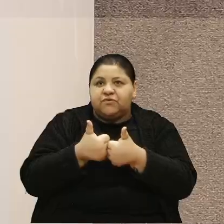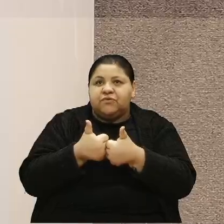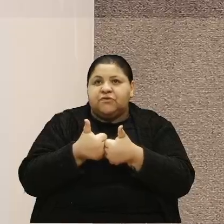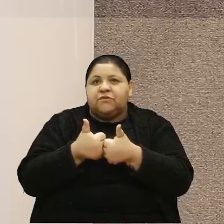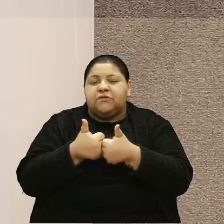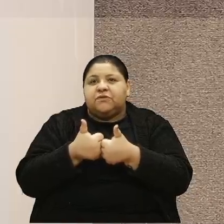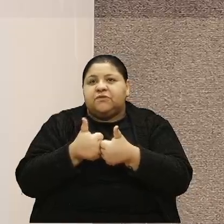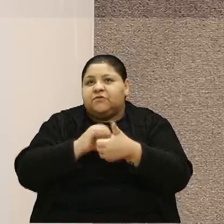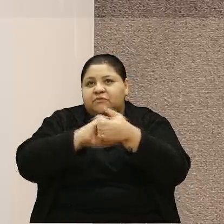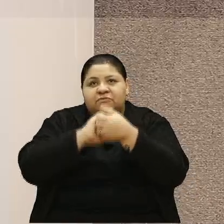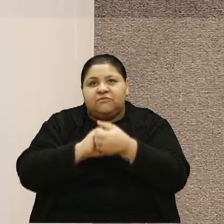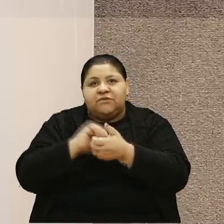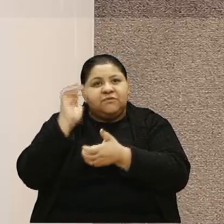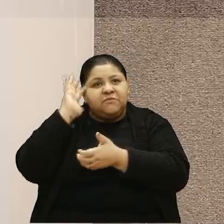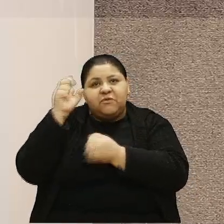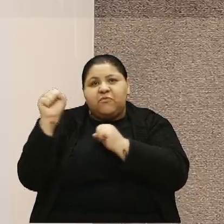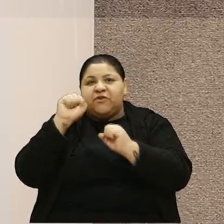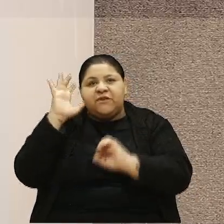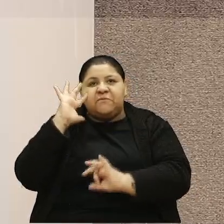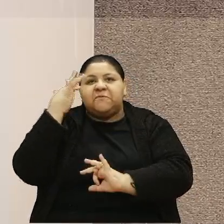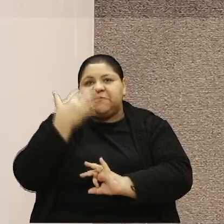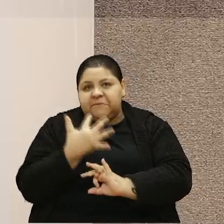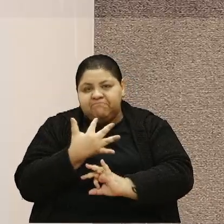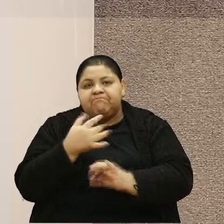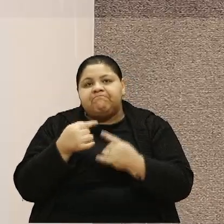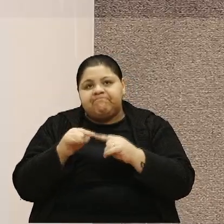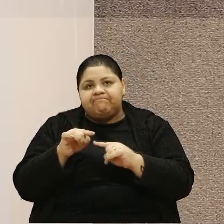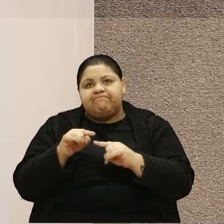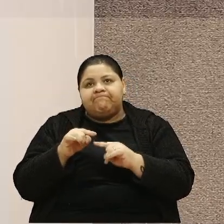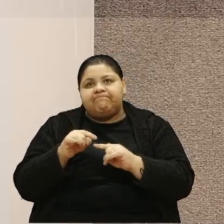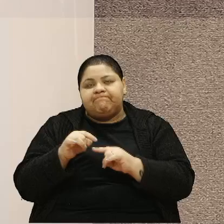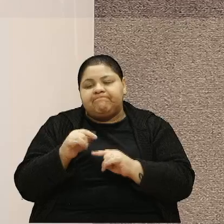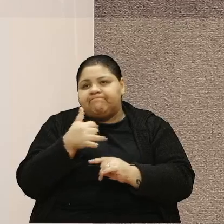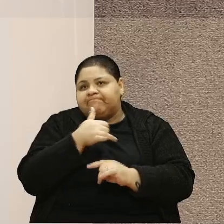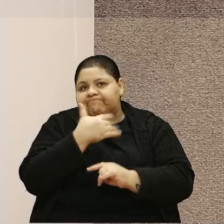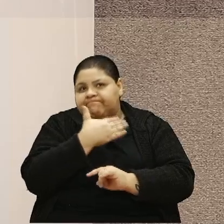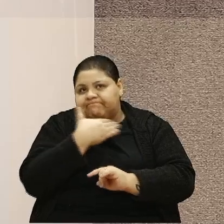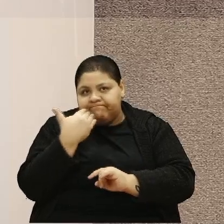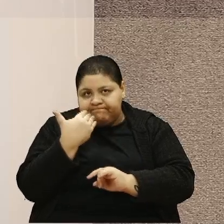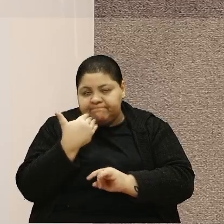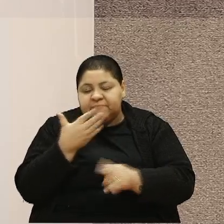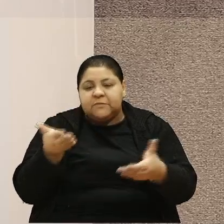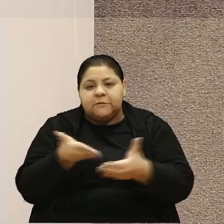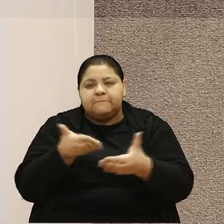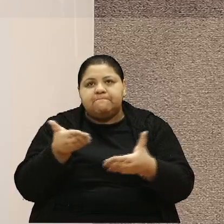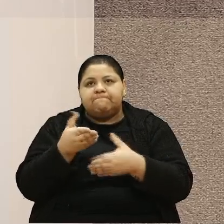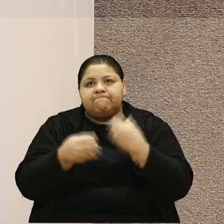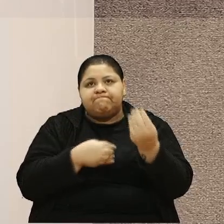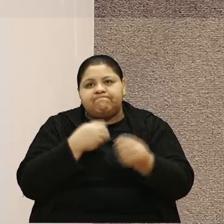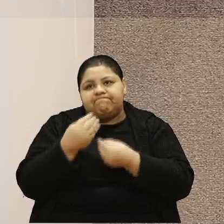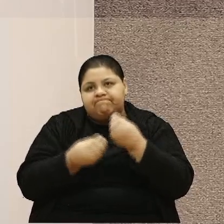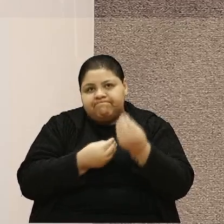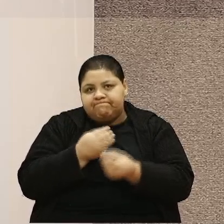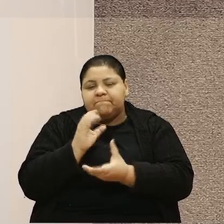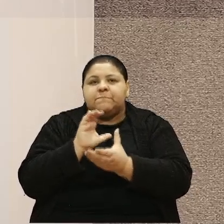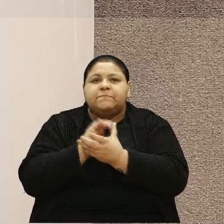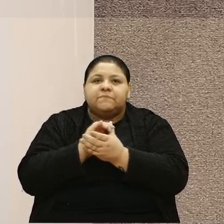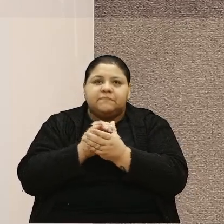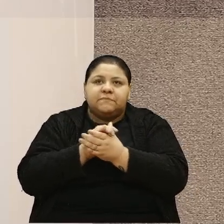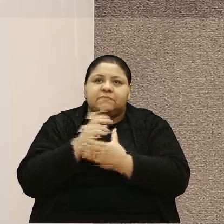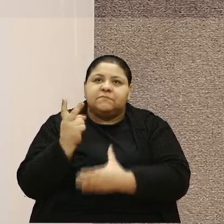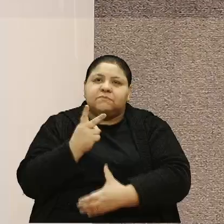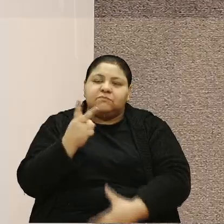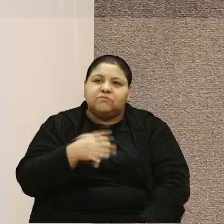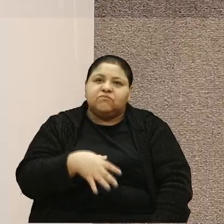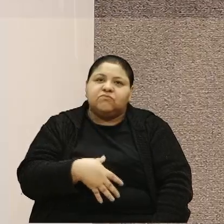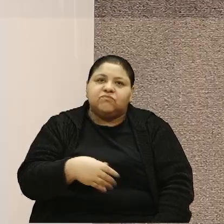saudamos ali, nem imaginávamos que isso poderia acontecer, mas enfim, partiu. Então, deixo aqui as minhas condolências à sua esposa, também aos seus 2